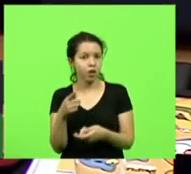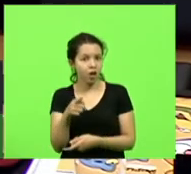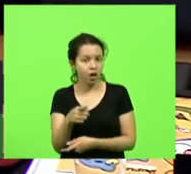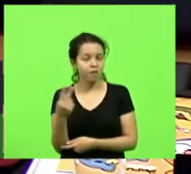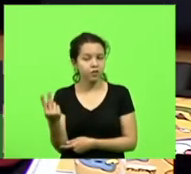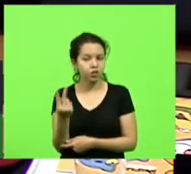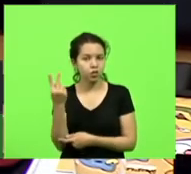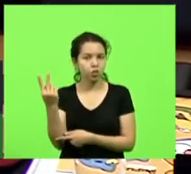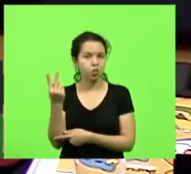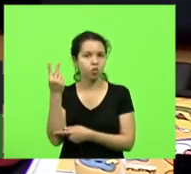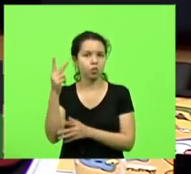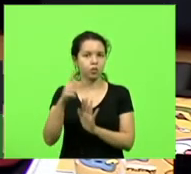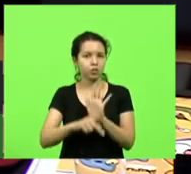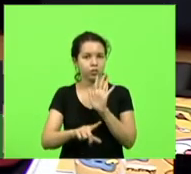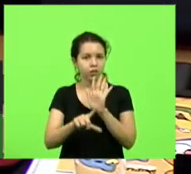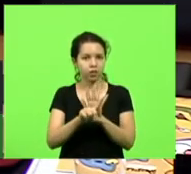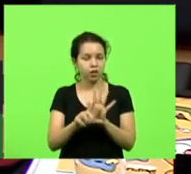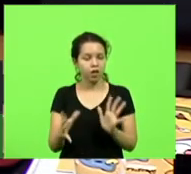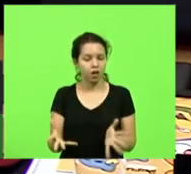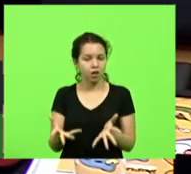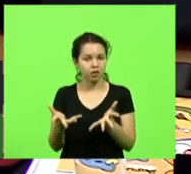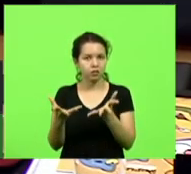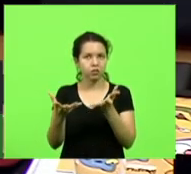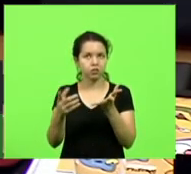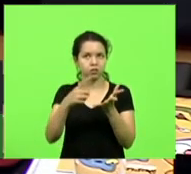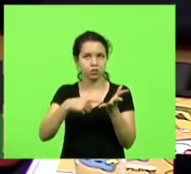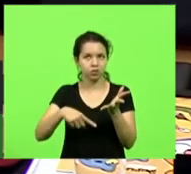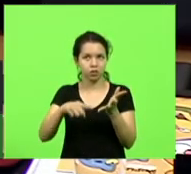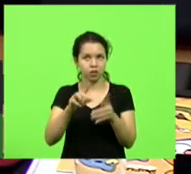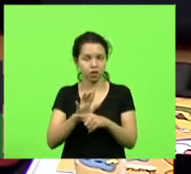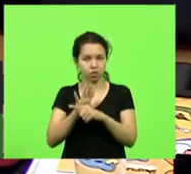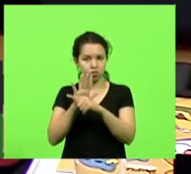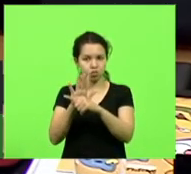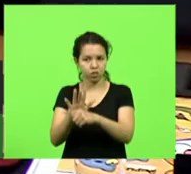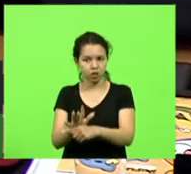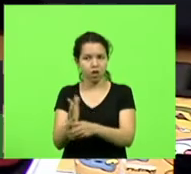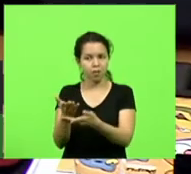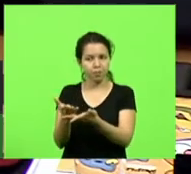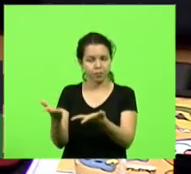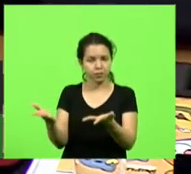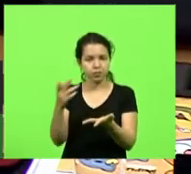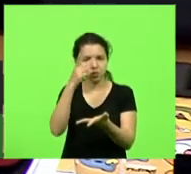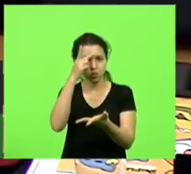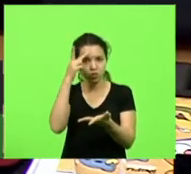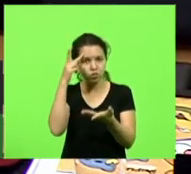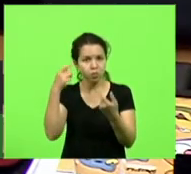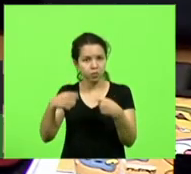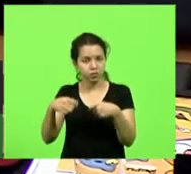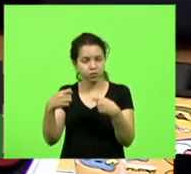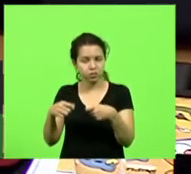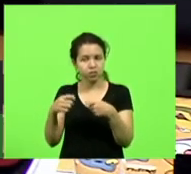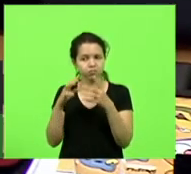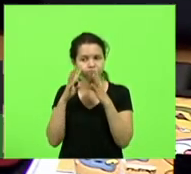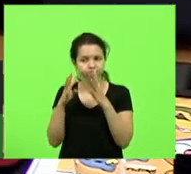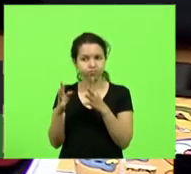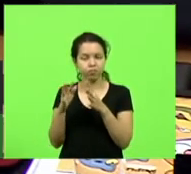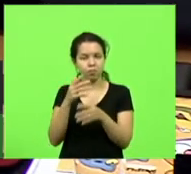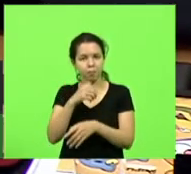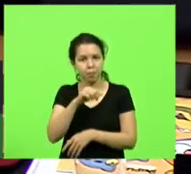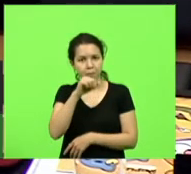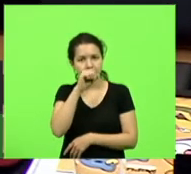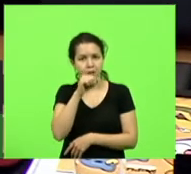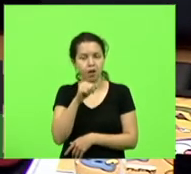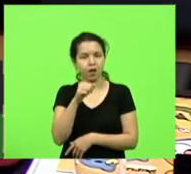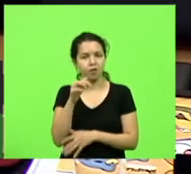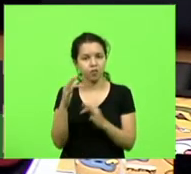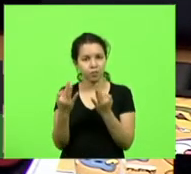é a grandeza que nós estamos tendo de estender a mão a quem mais precisa, de olhar aquele pai de família que chora por ver os